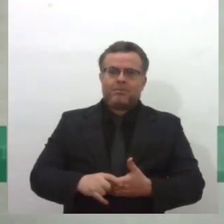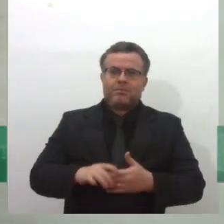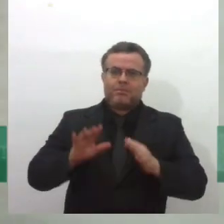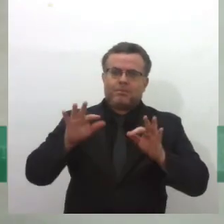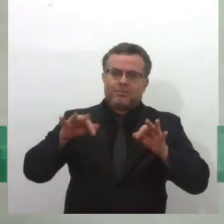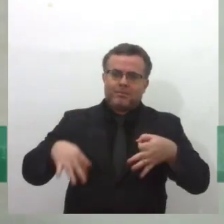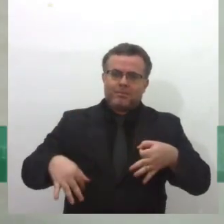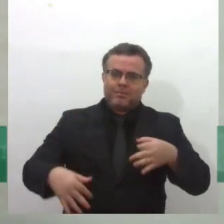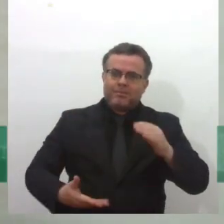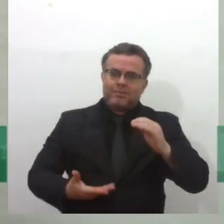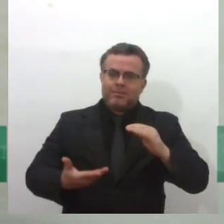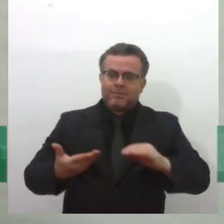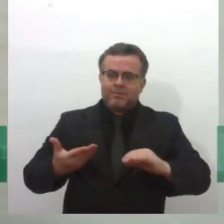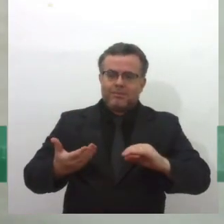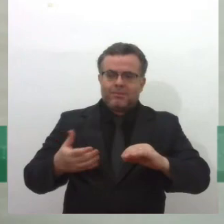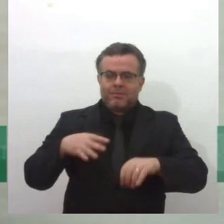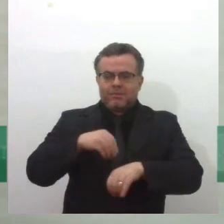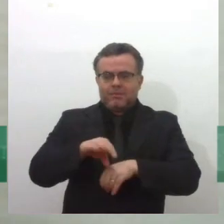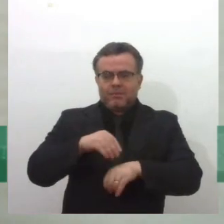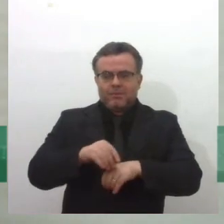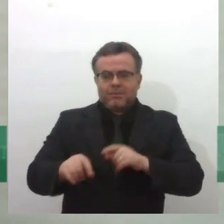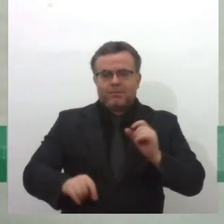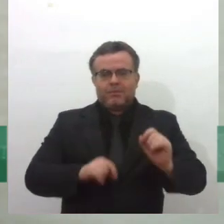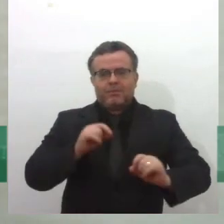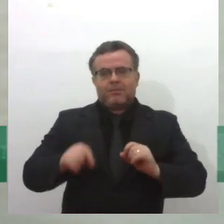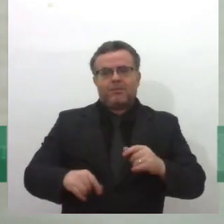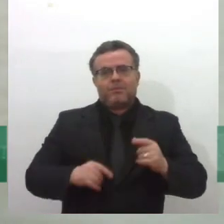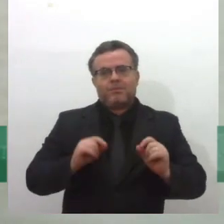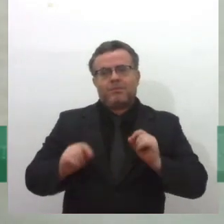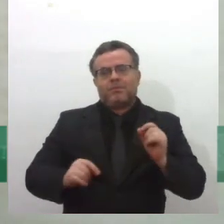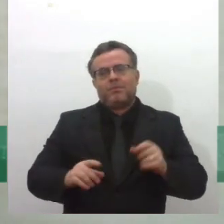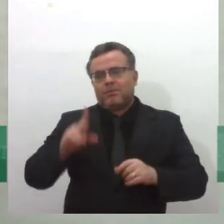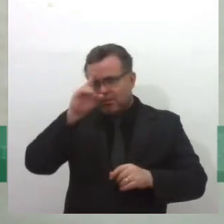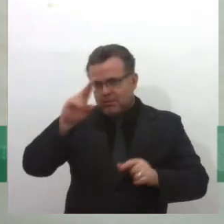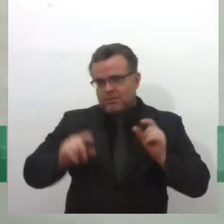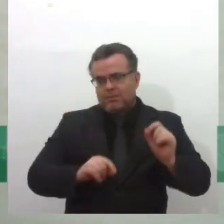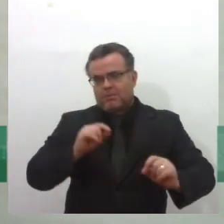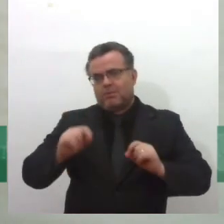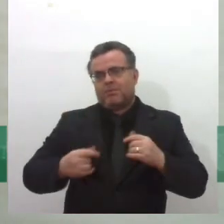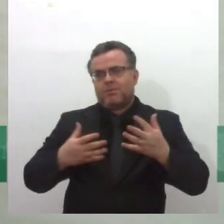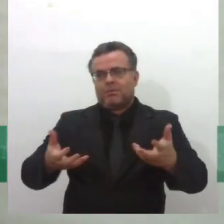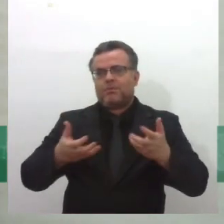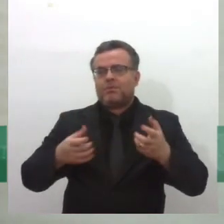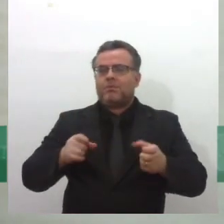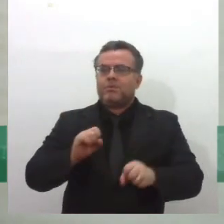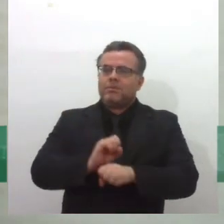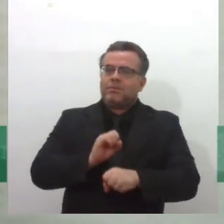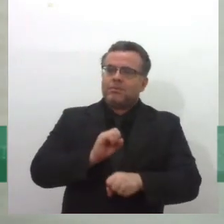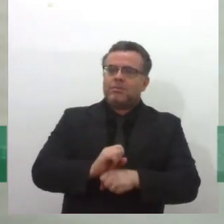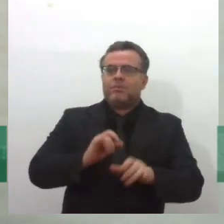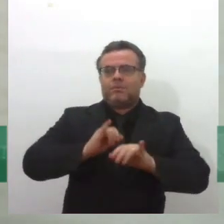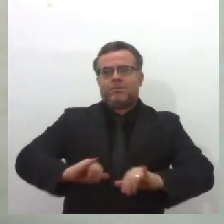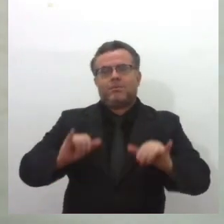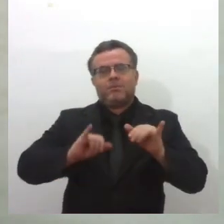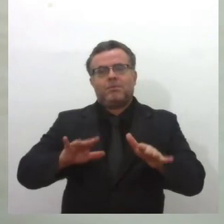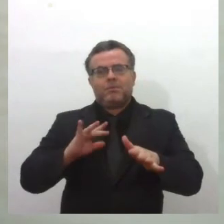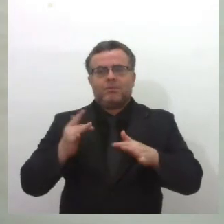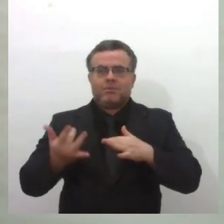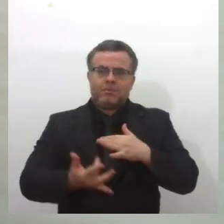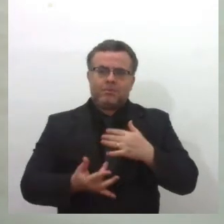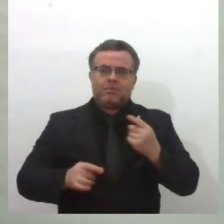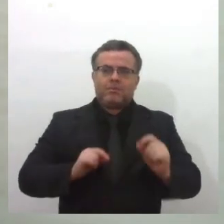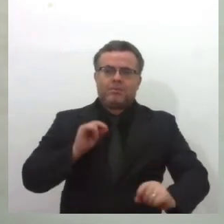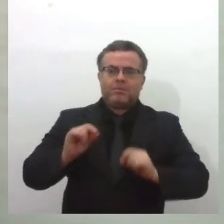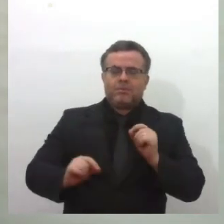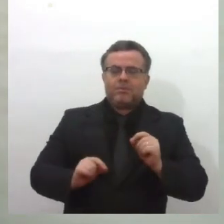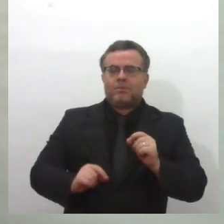abraço. Chegamos ao fim de mais um Congresso em Pauta, mas lembre-se, se quiser acompanhar a nossa programação pelas redes sociais, no Face